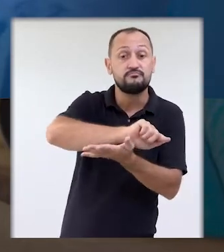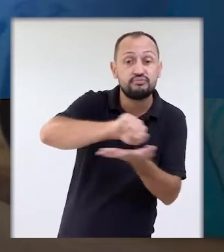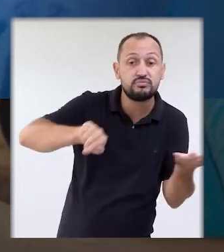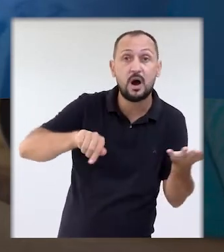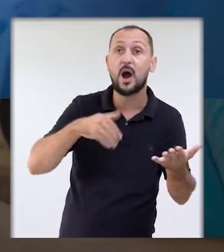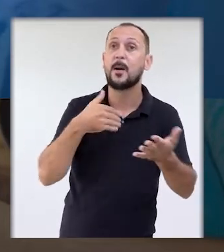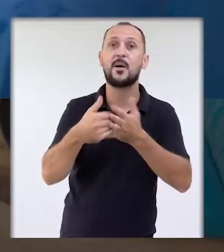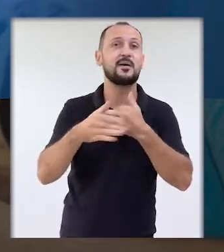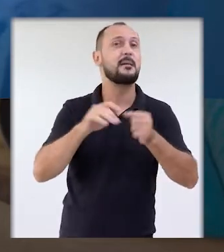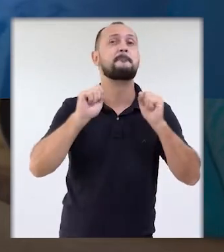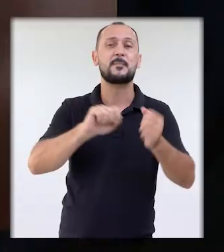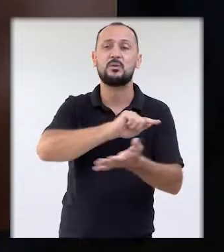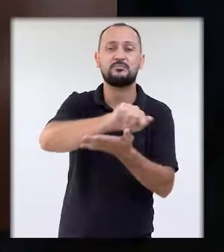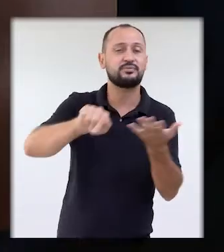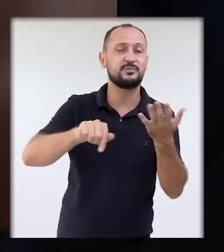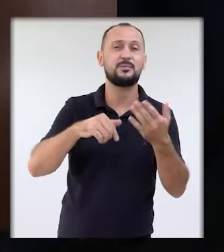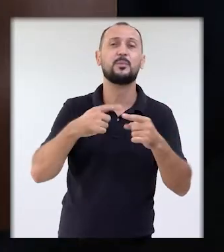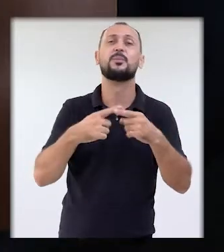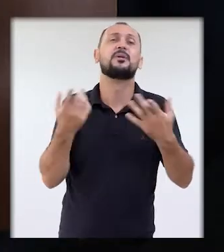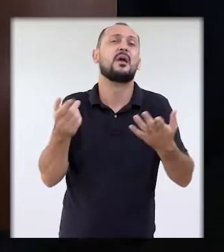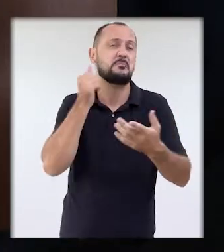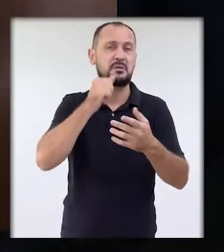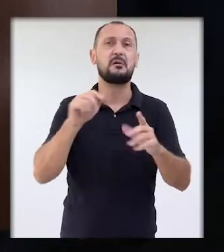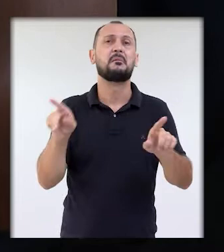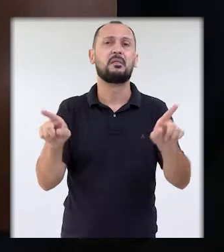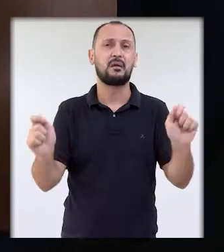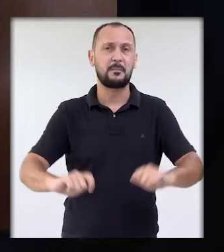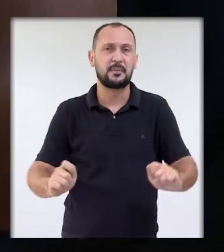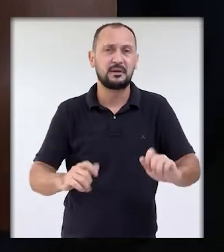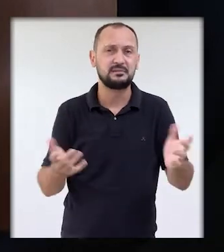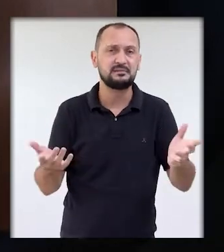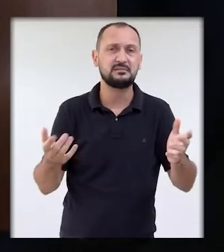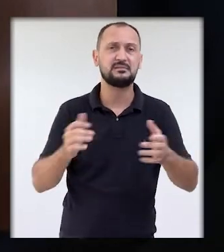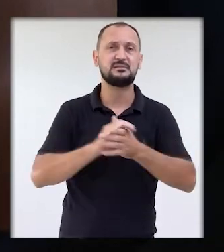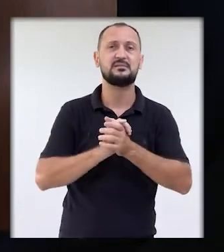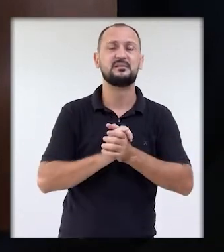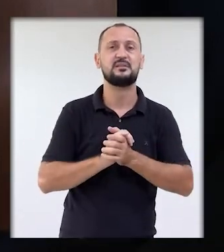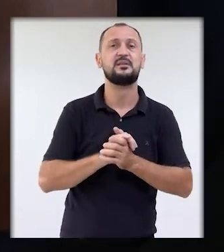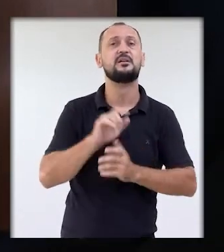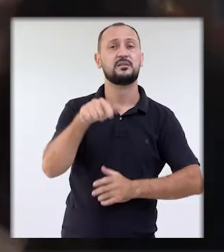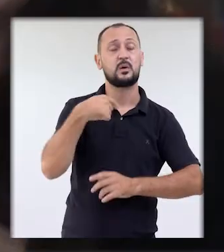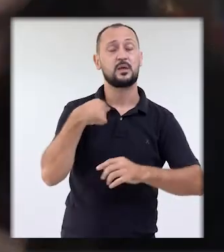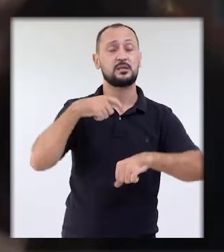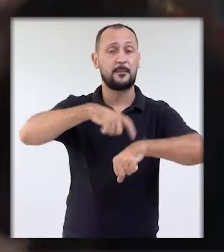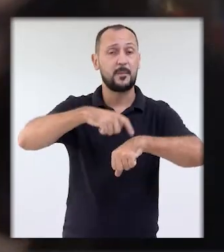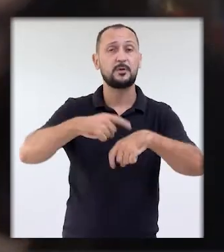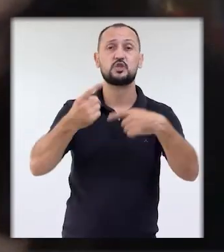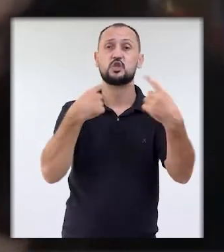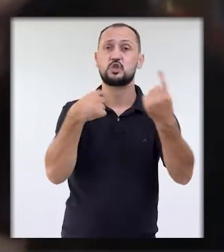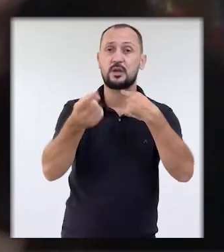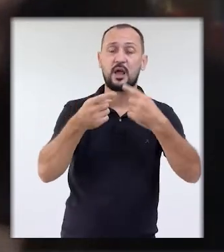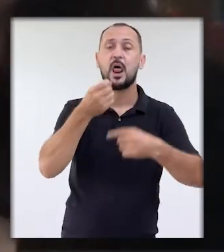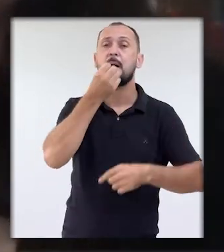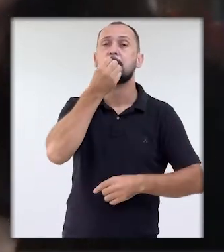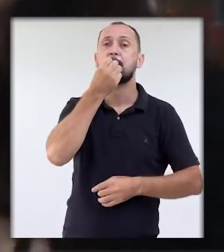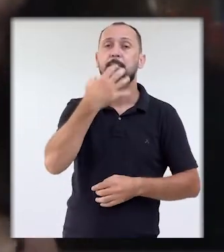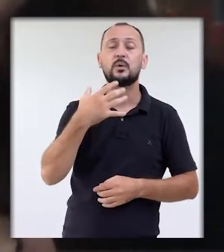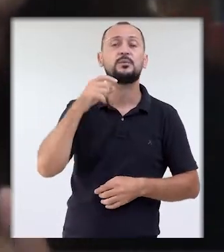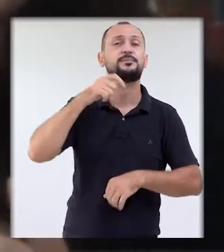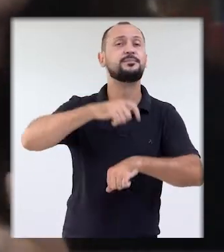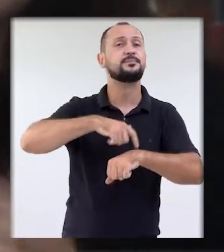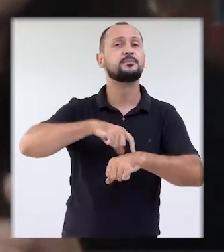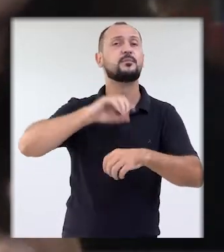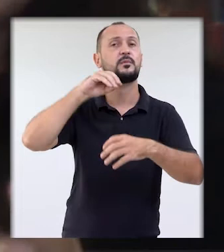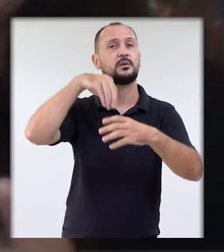gênero, qualquer pessoa pode escrever para qualquer gênero, por que não a mulher? Sim, então, com certeza. Esse debate que ele vale a